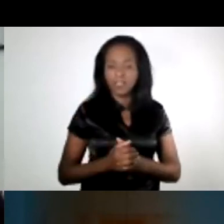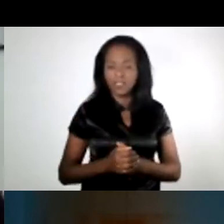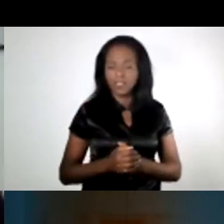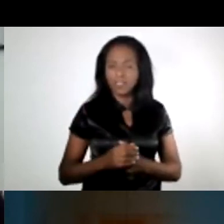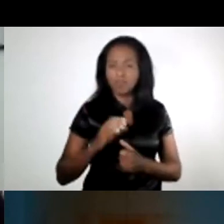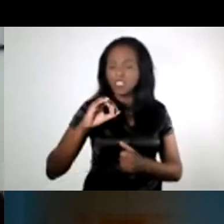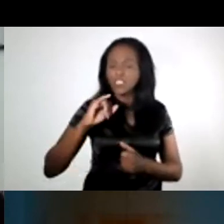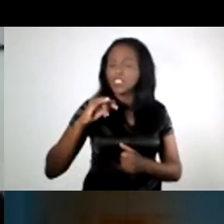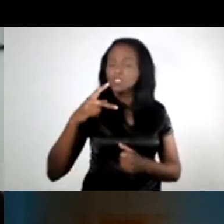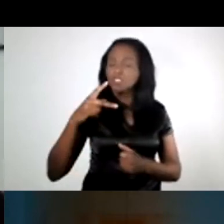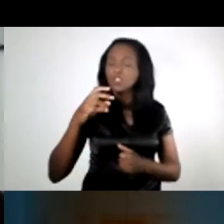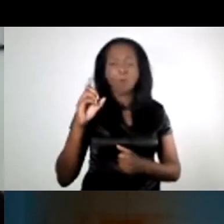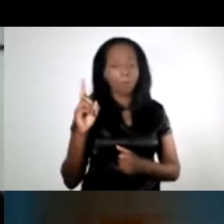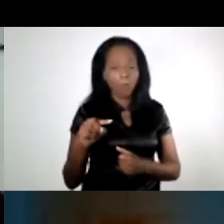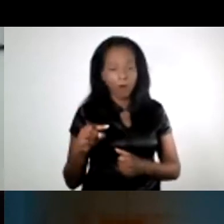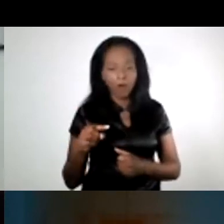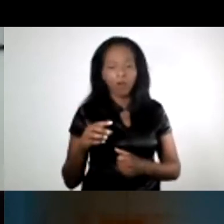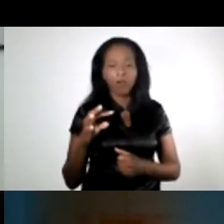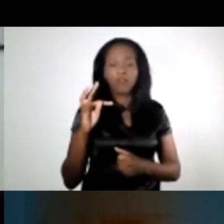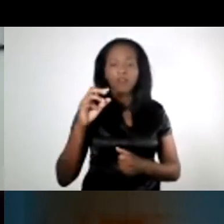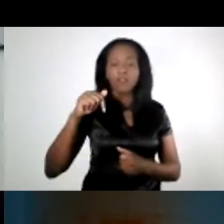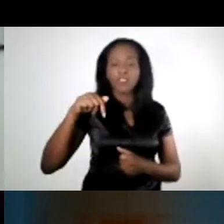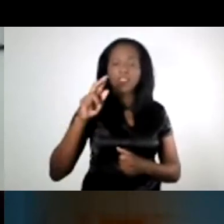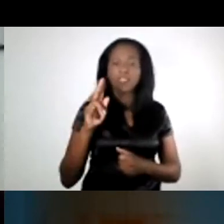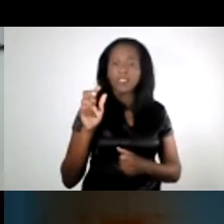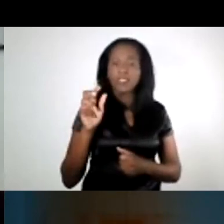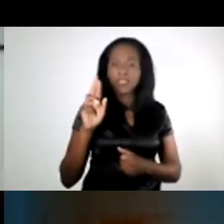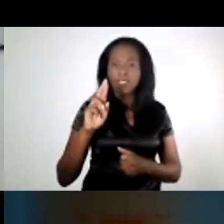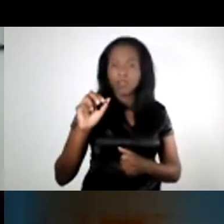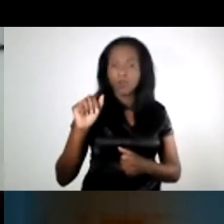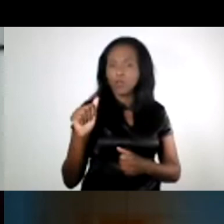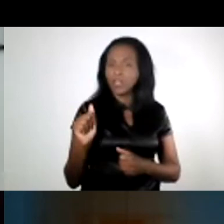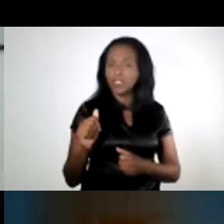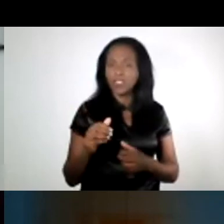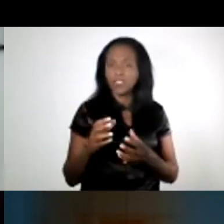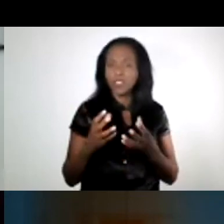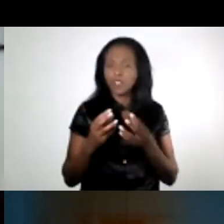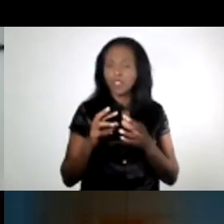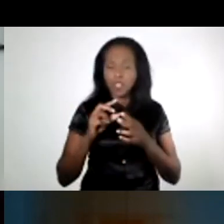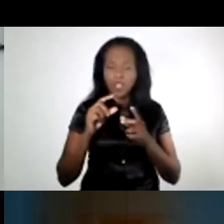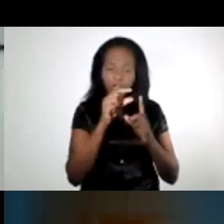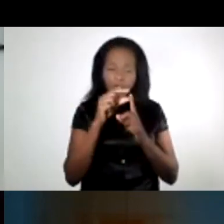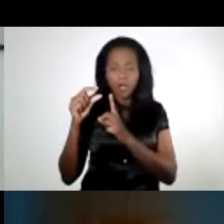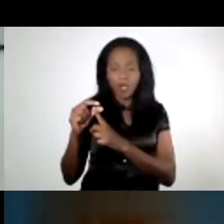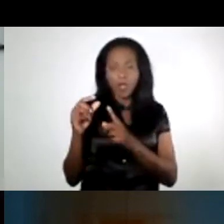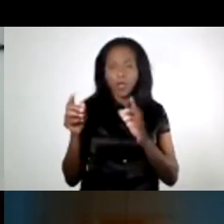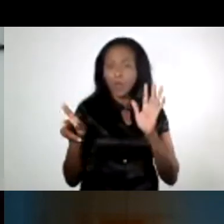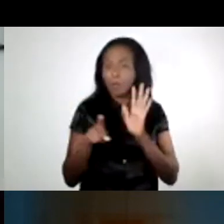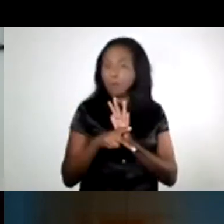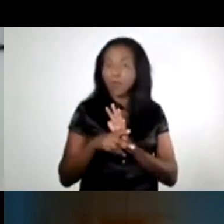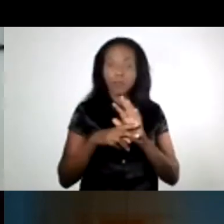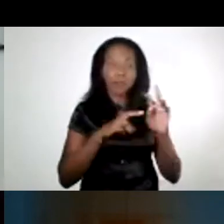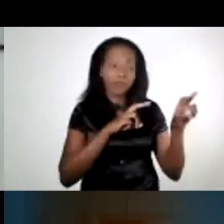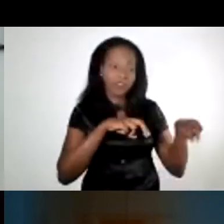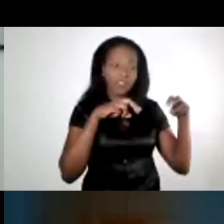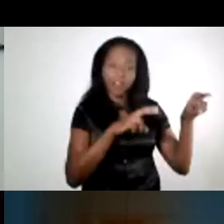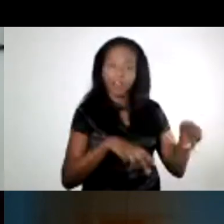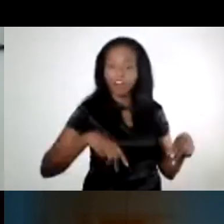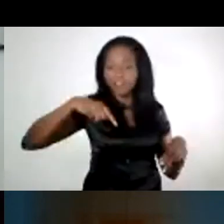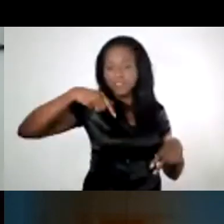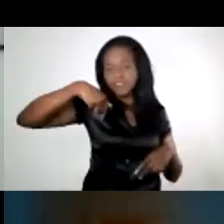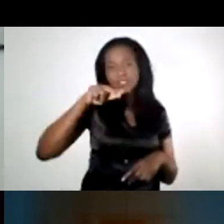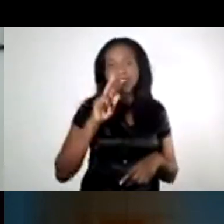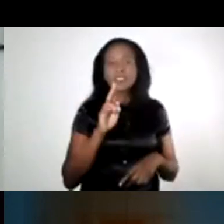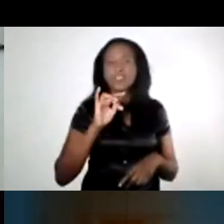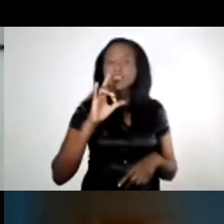depois taquara. E tem alguns outros termos também que é muito do universo da roça e dos quilombos e que as pessoas que